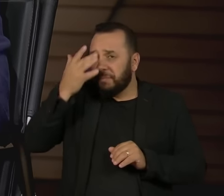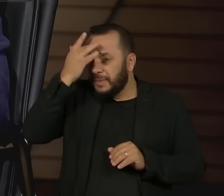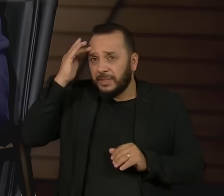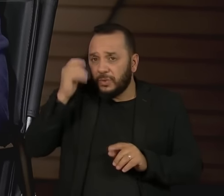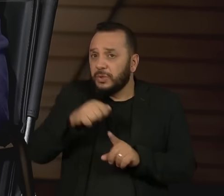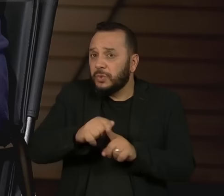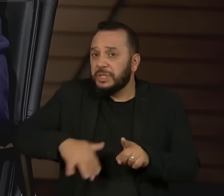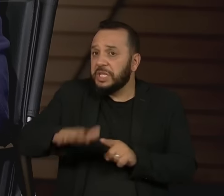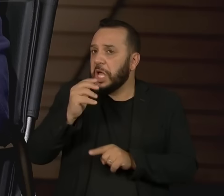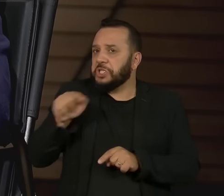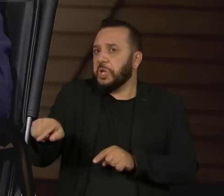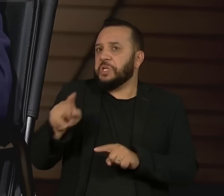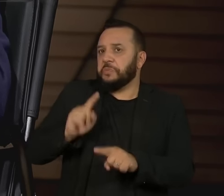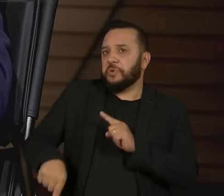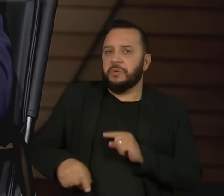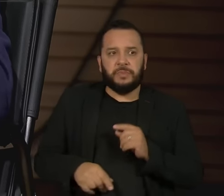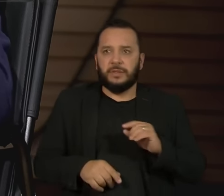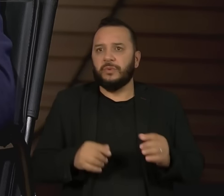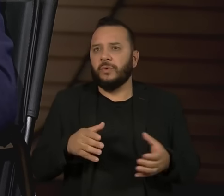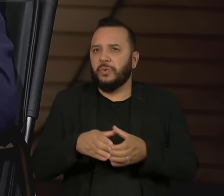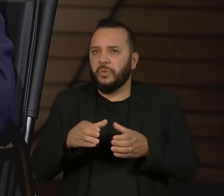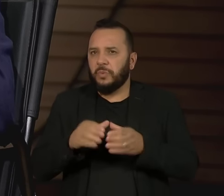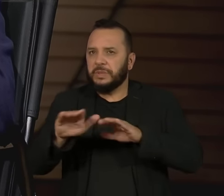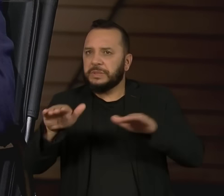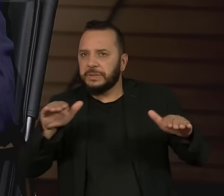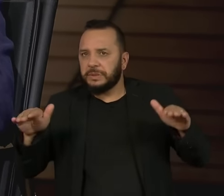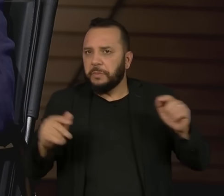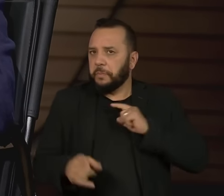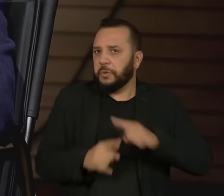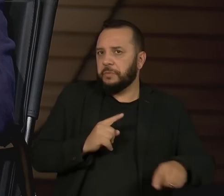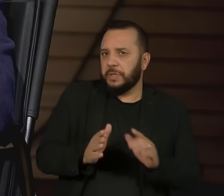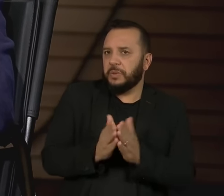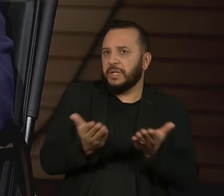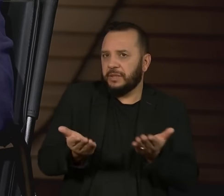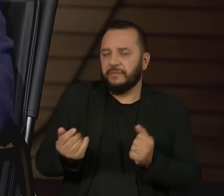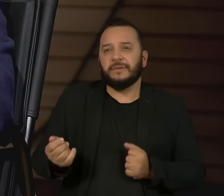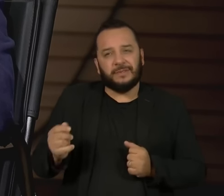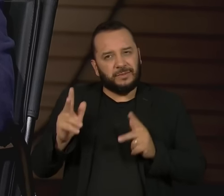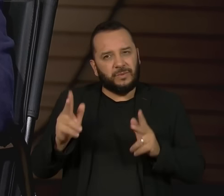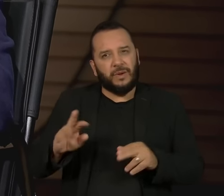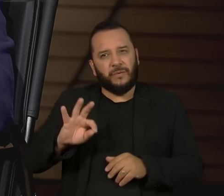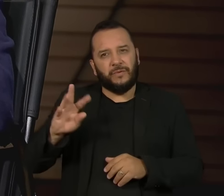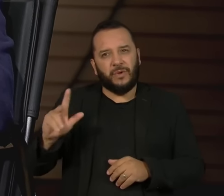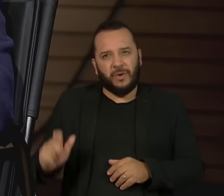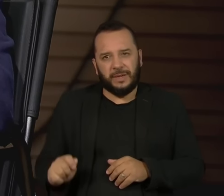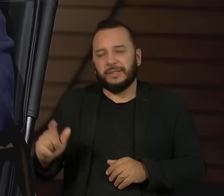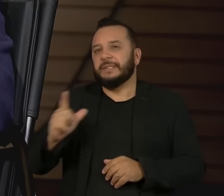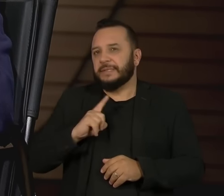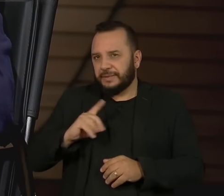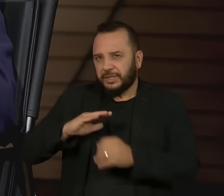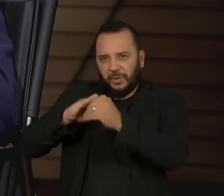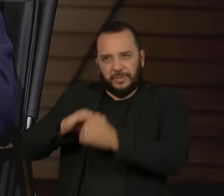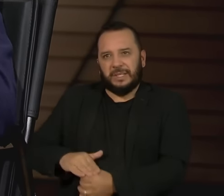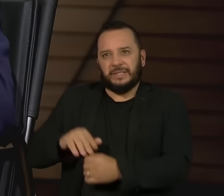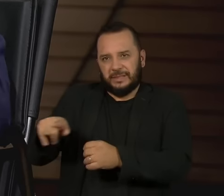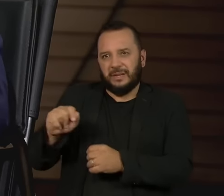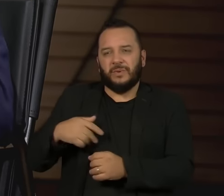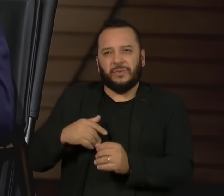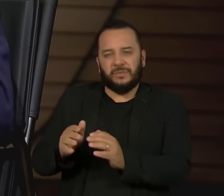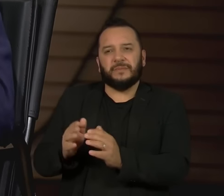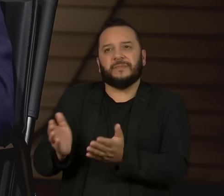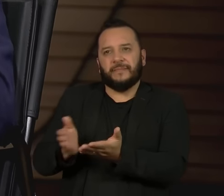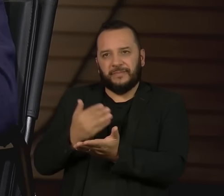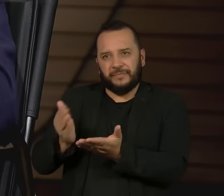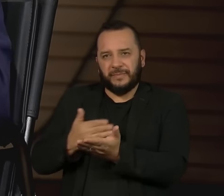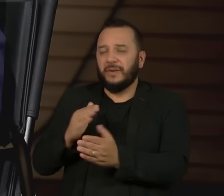sociedade civil que se movimenta, grupos de WhatsApp. Então, você falou da Flórida, que teve uma perseguição, assim, terrível, até chegar numa coisa que eu acho o fim